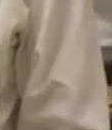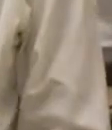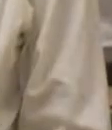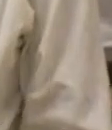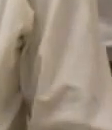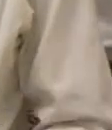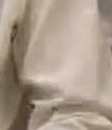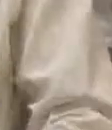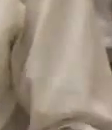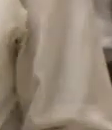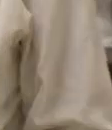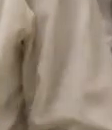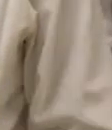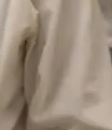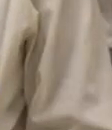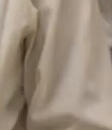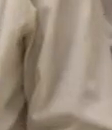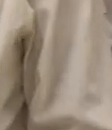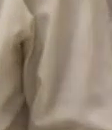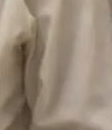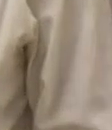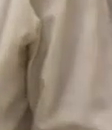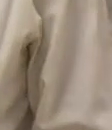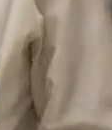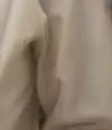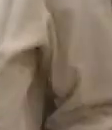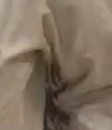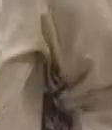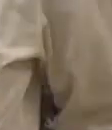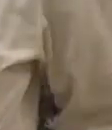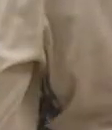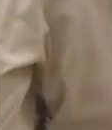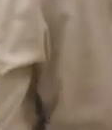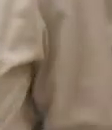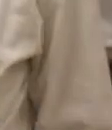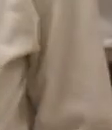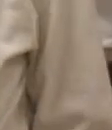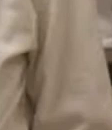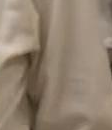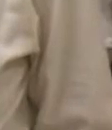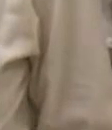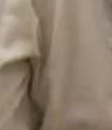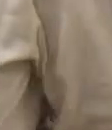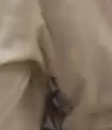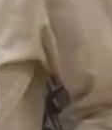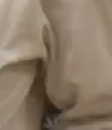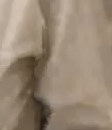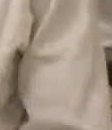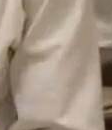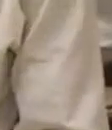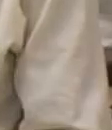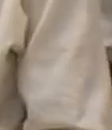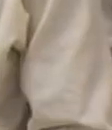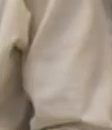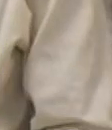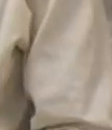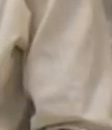O projeto diz que nós estamos inserindo o dia municipal, estamos inserindo no calendário municipal,